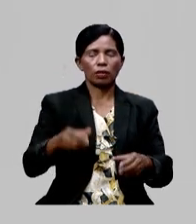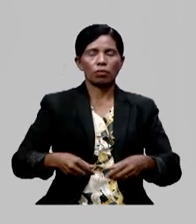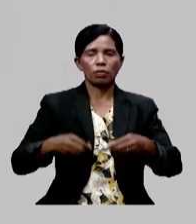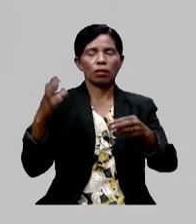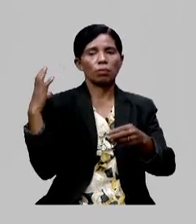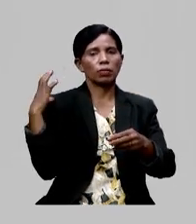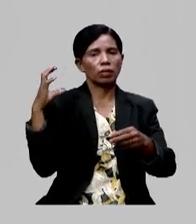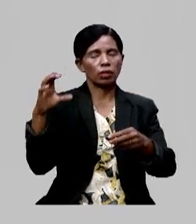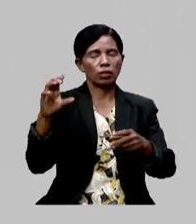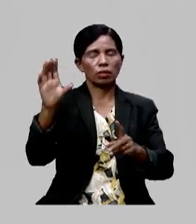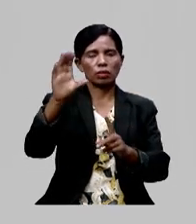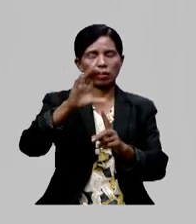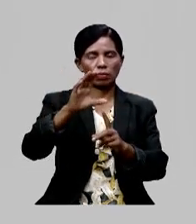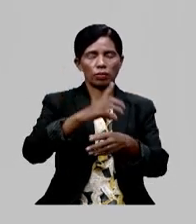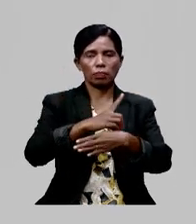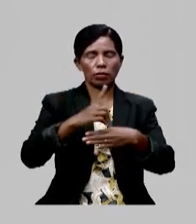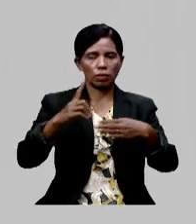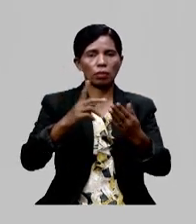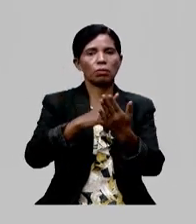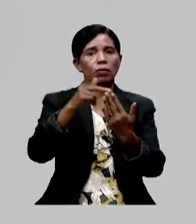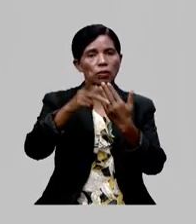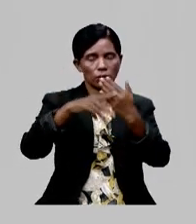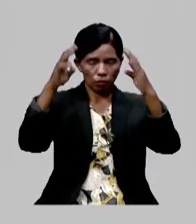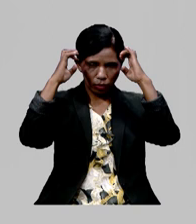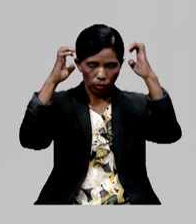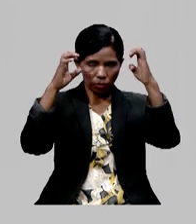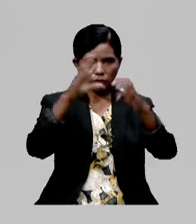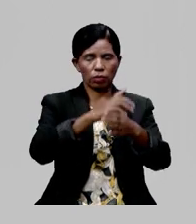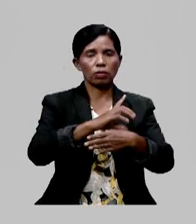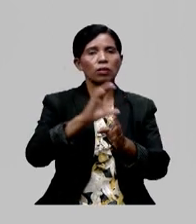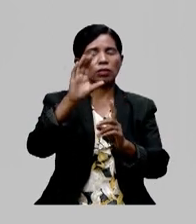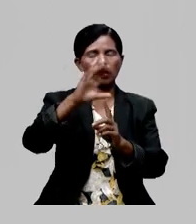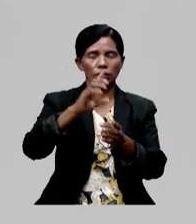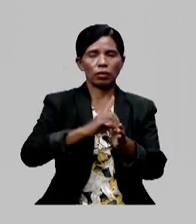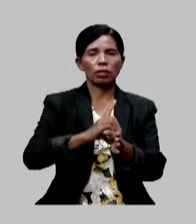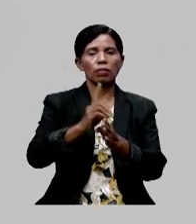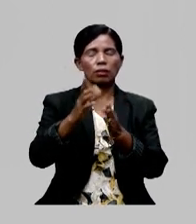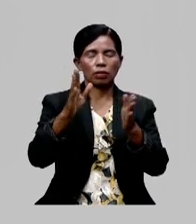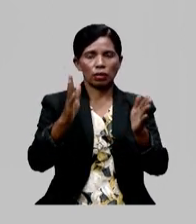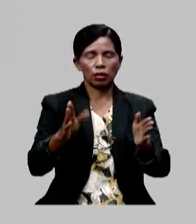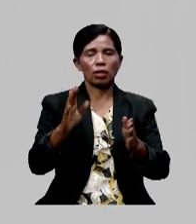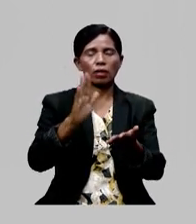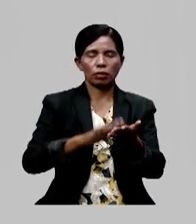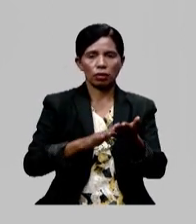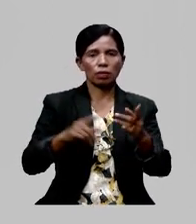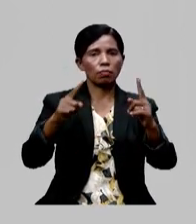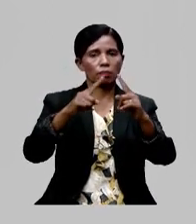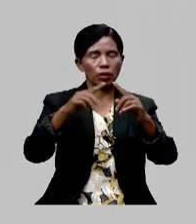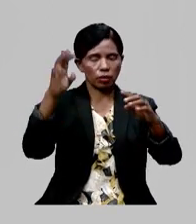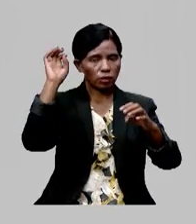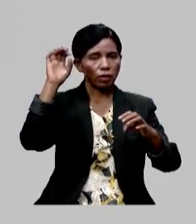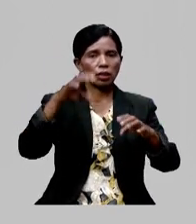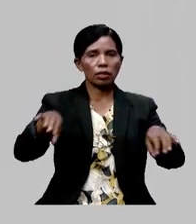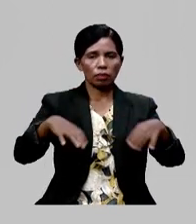chefe de departamento de gestão Programa Educação Nian, no chefe de departamento de desenvolvimento escolar, para serviço de educação município